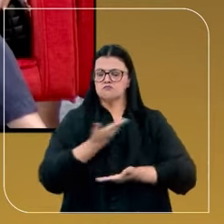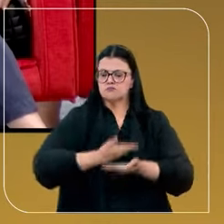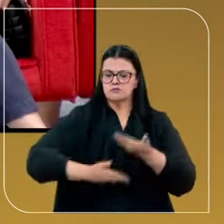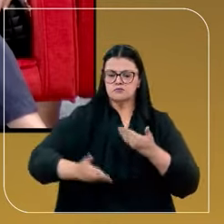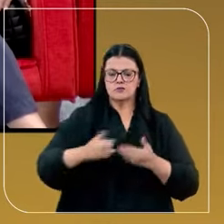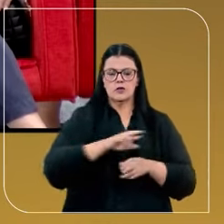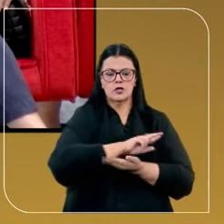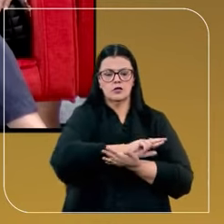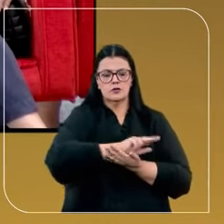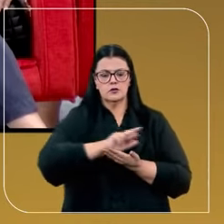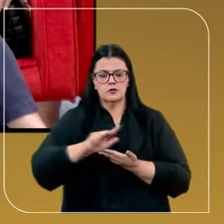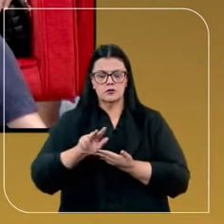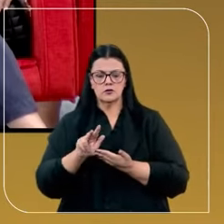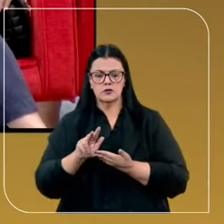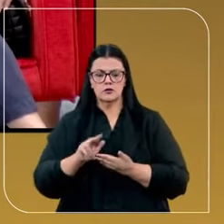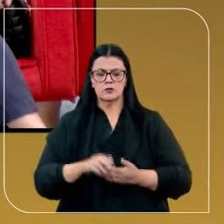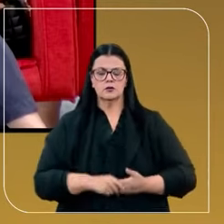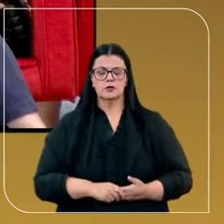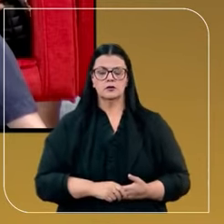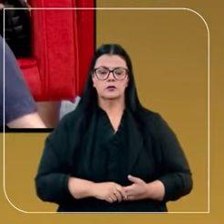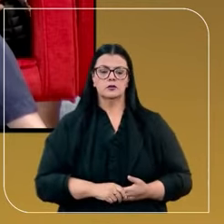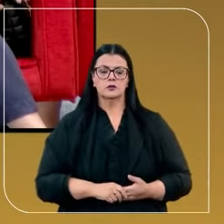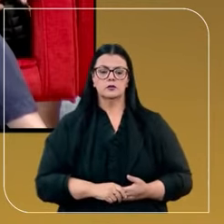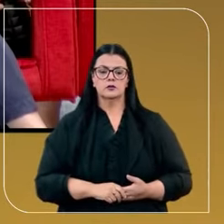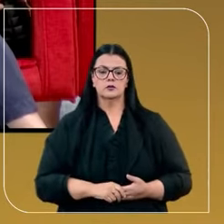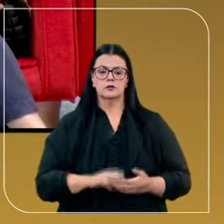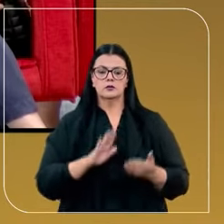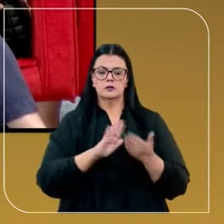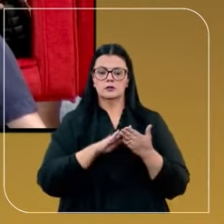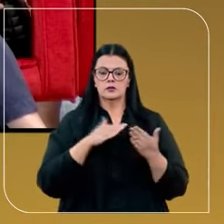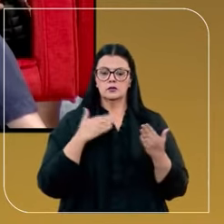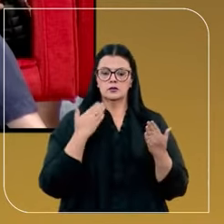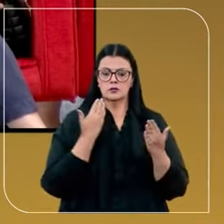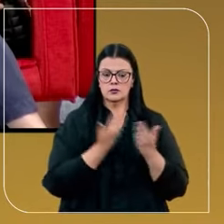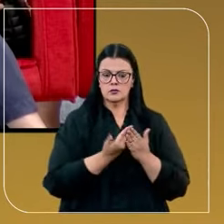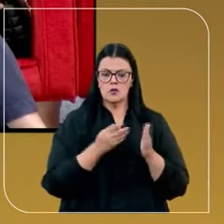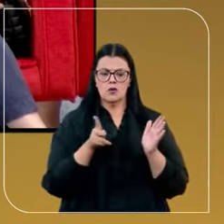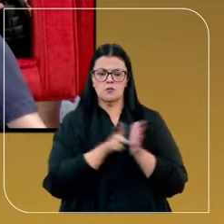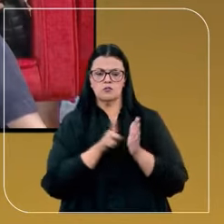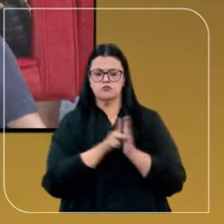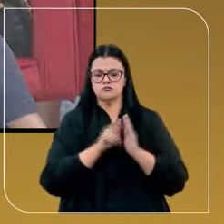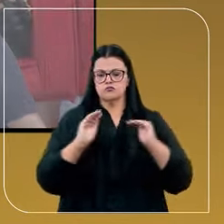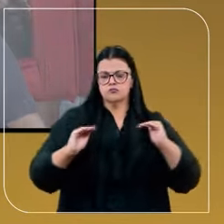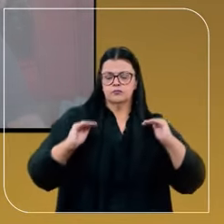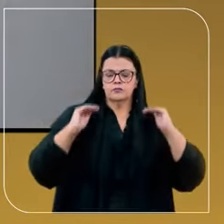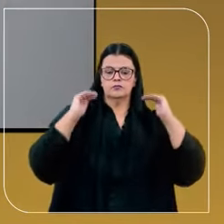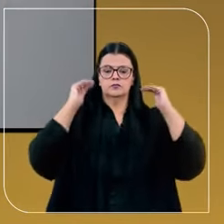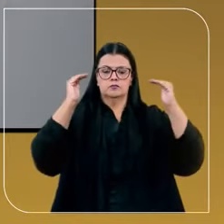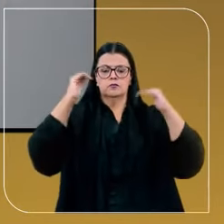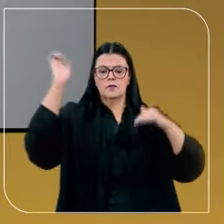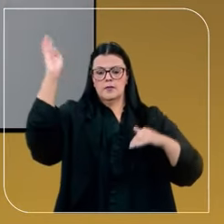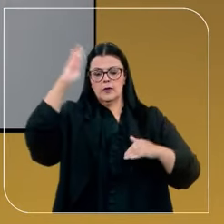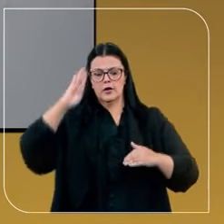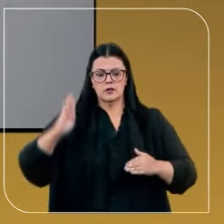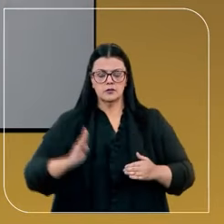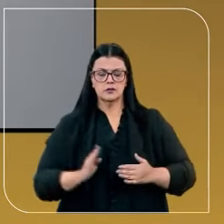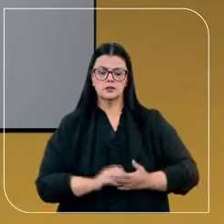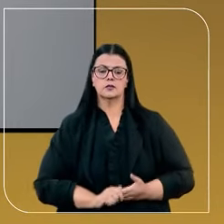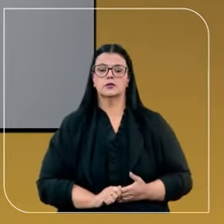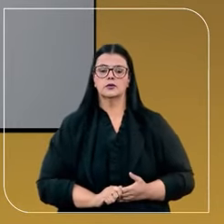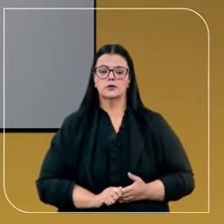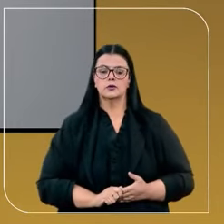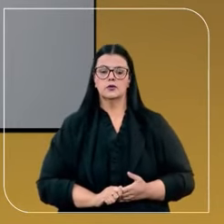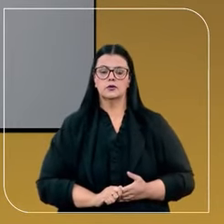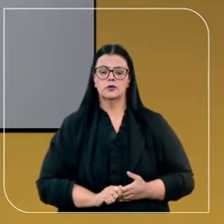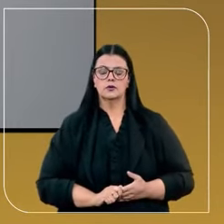bem julgar. Escola da magistratura no Brasil é um espaço fundamentalmente